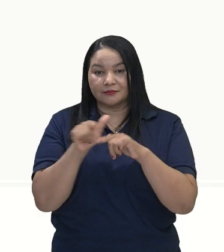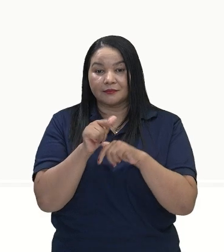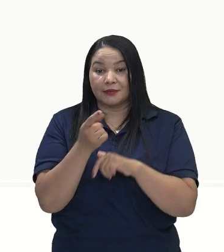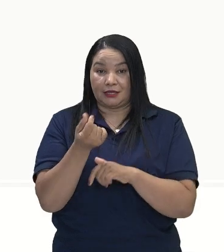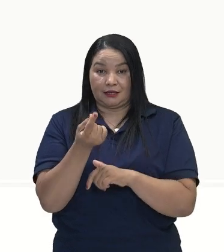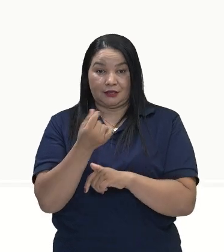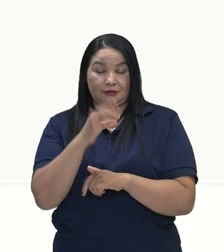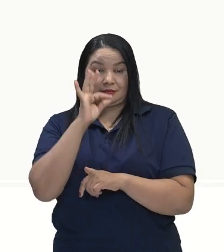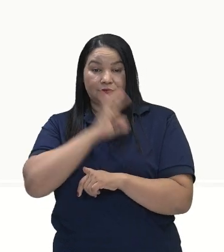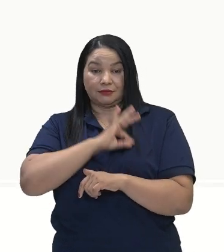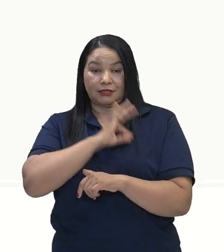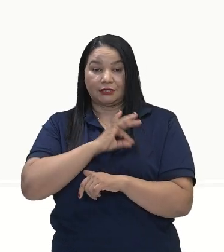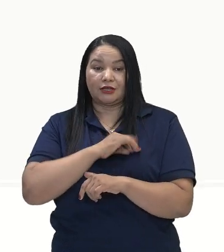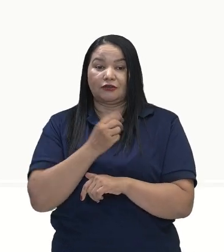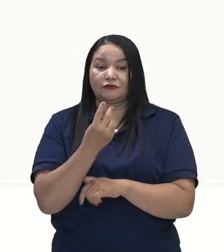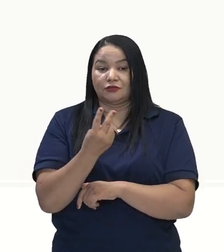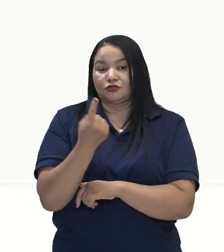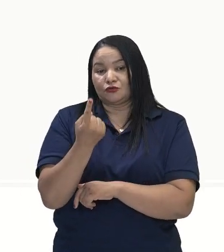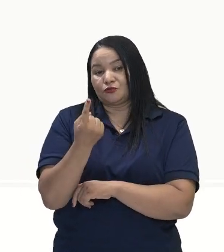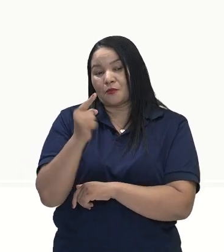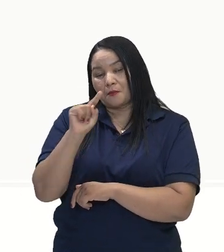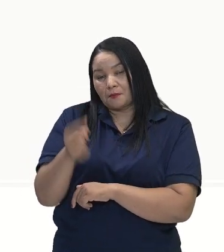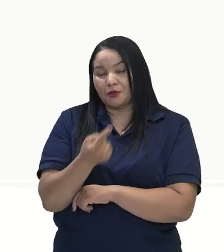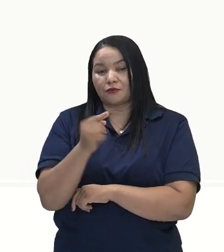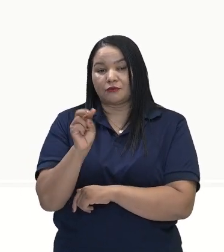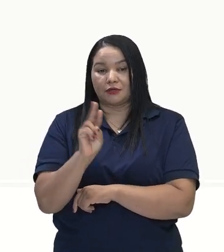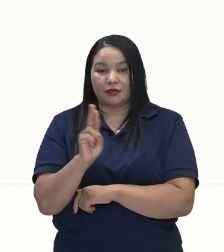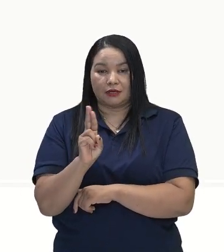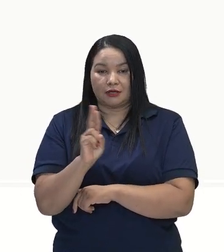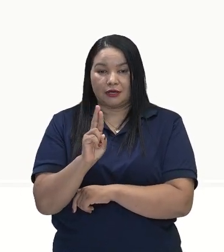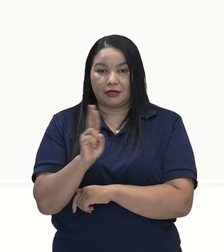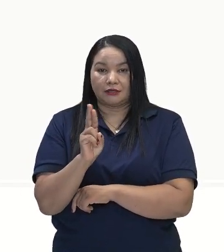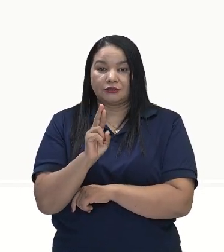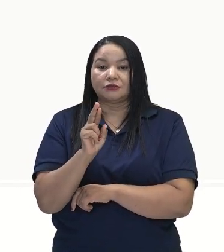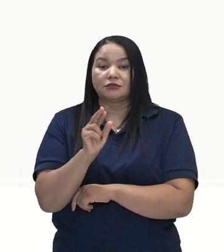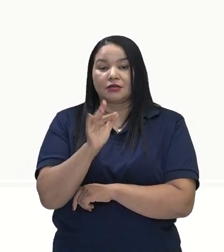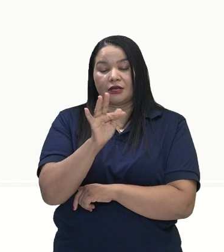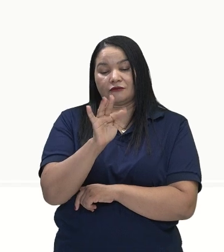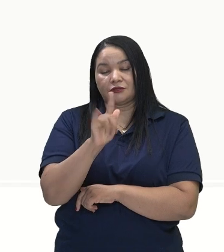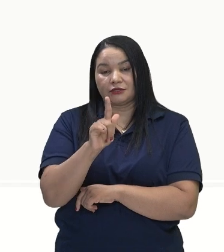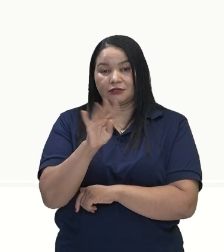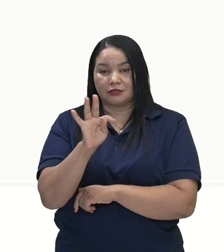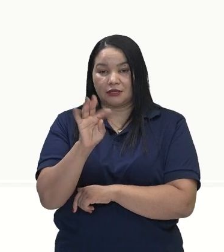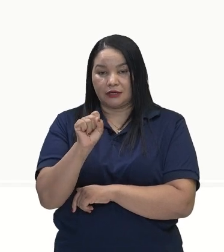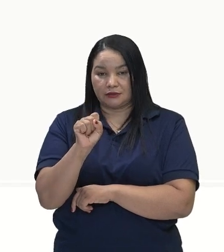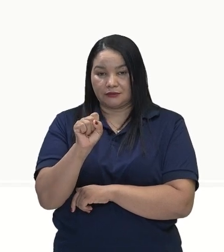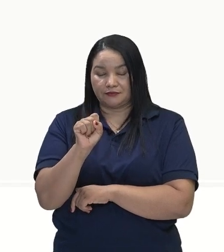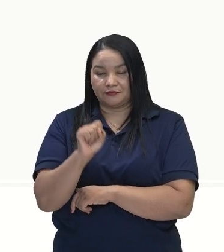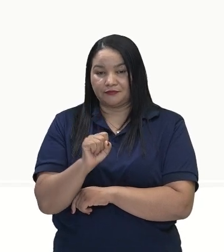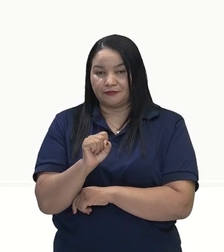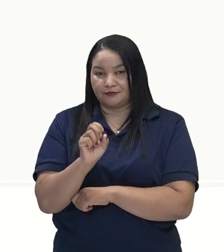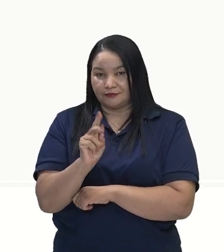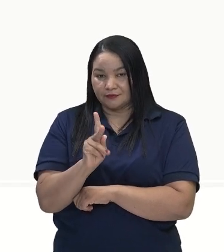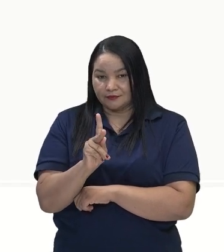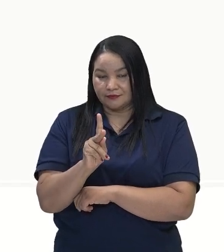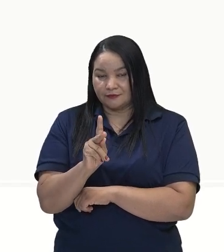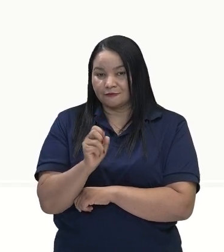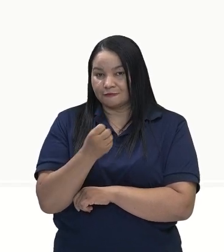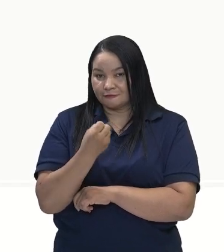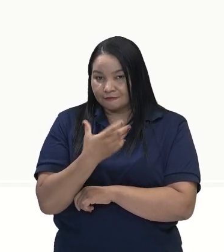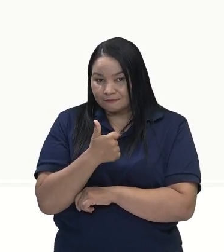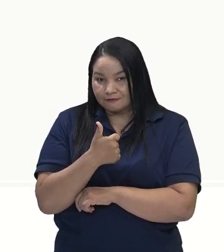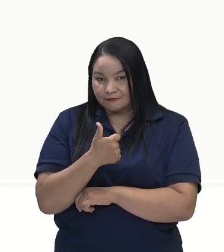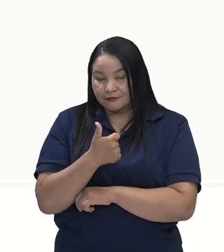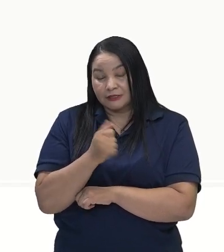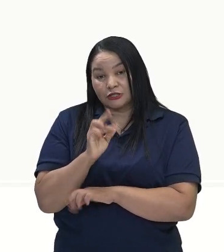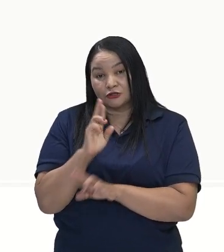um total de R$21.000 de FGTS. Beleza, pessoal? Tudo bem? Espero que